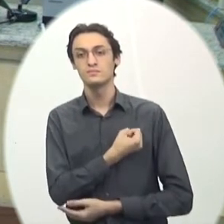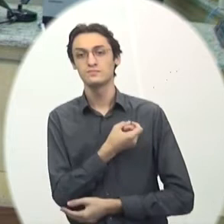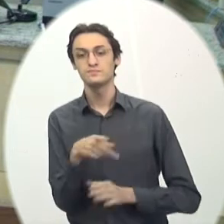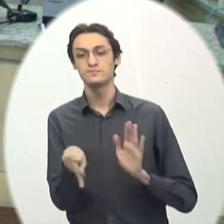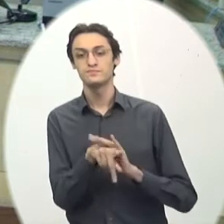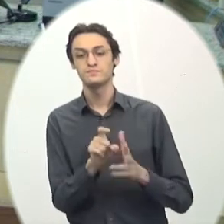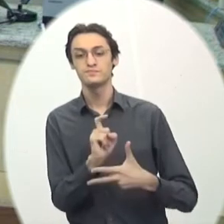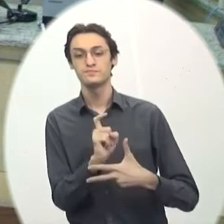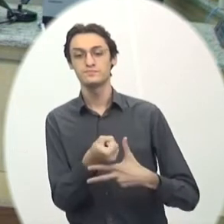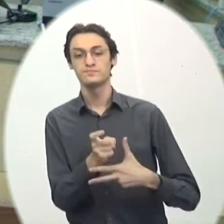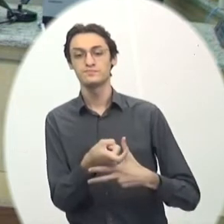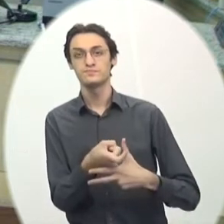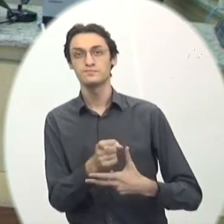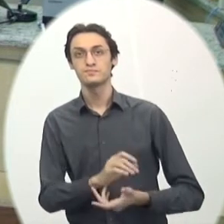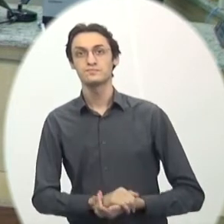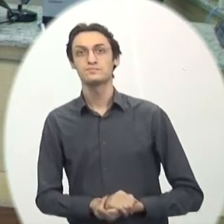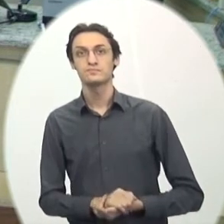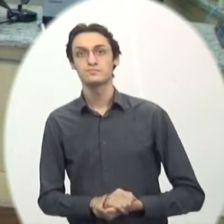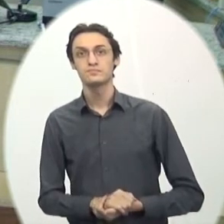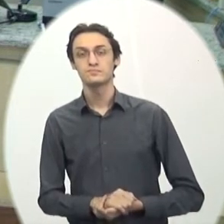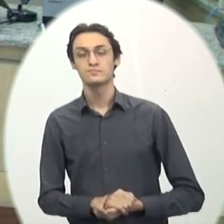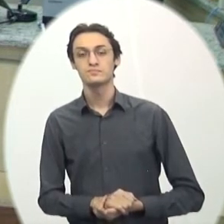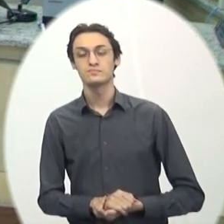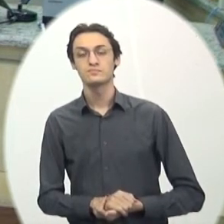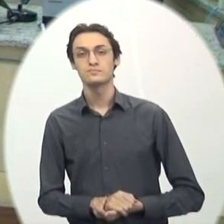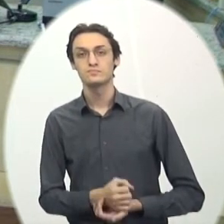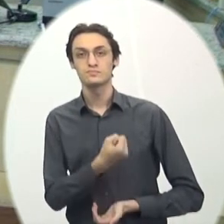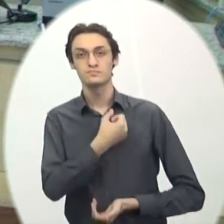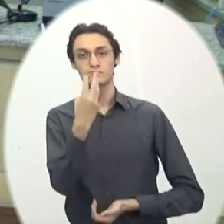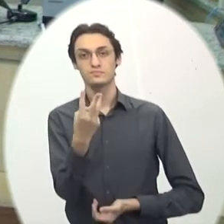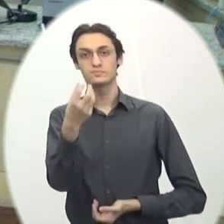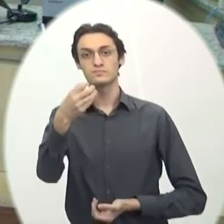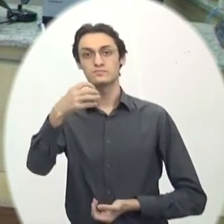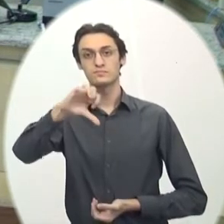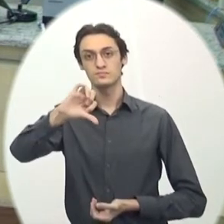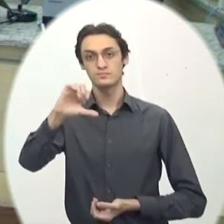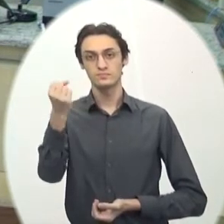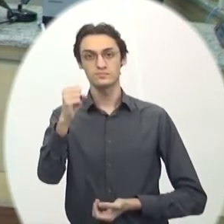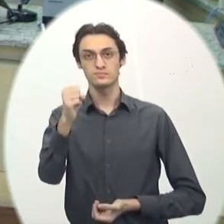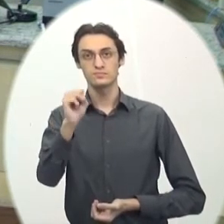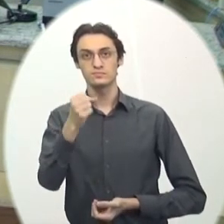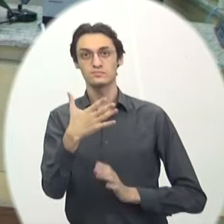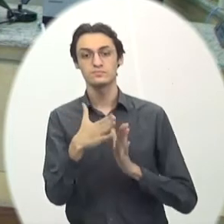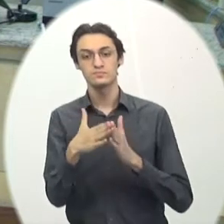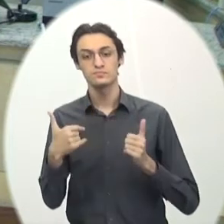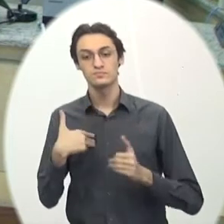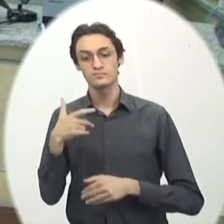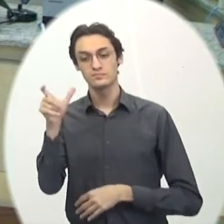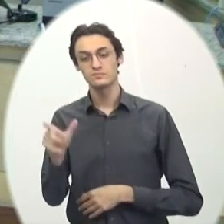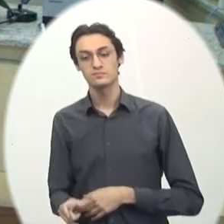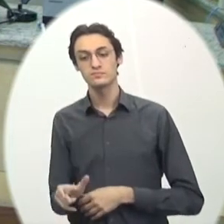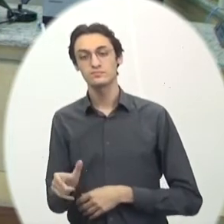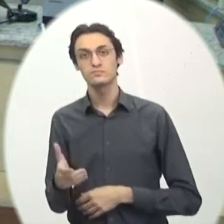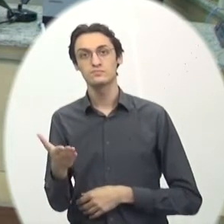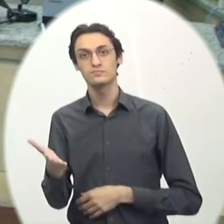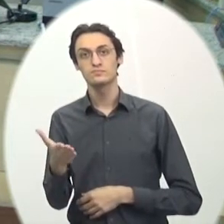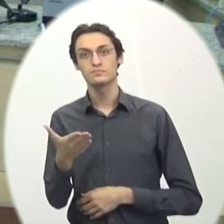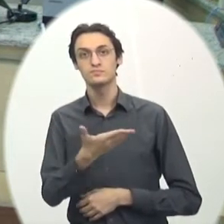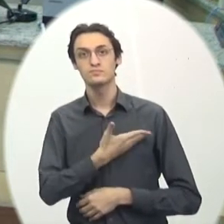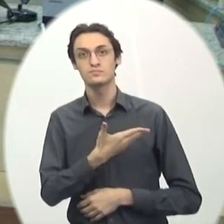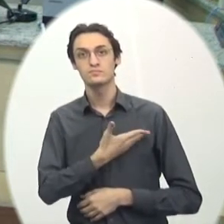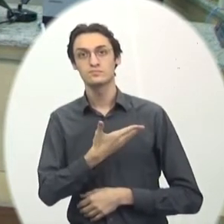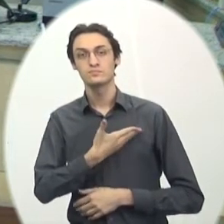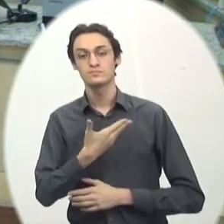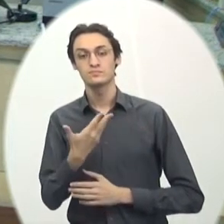Executivo, o ofício 398. Eu vou pedir pro colega para